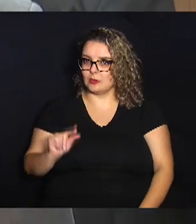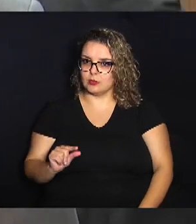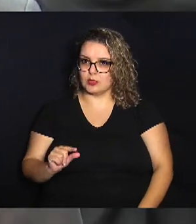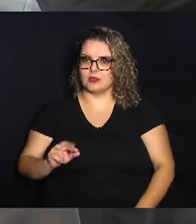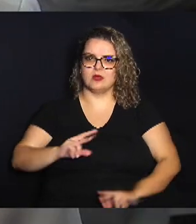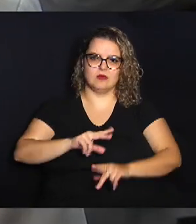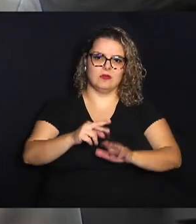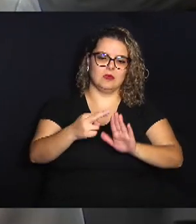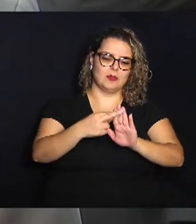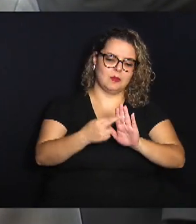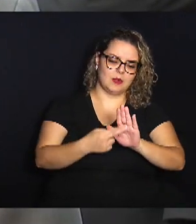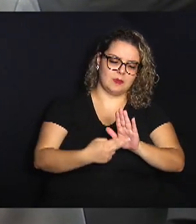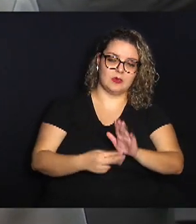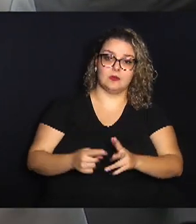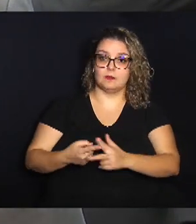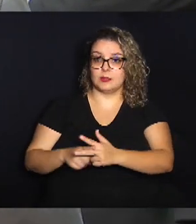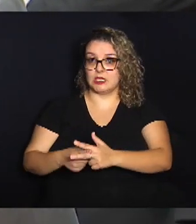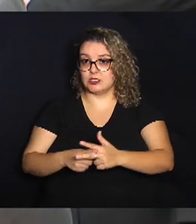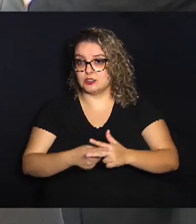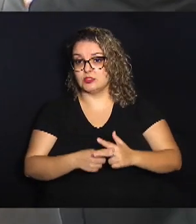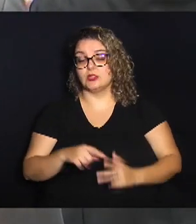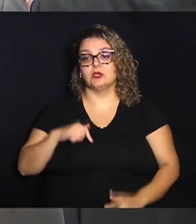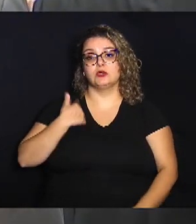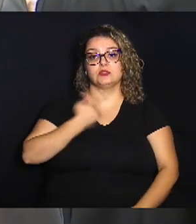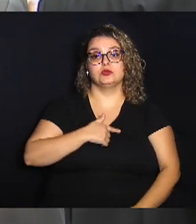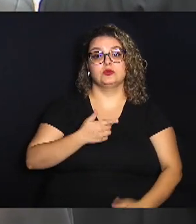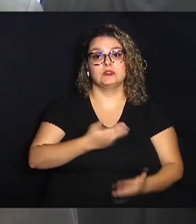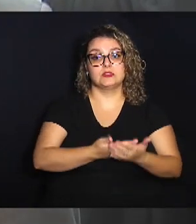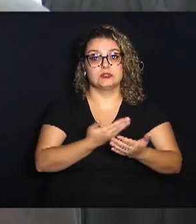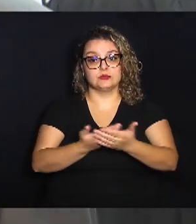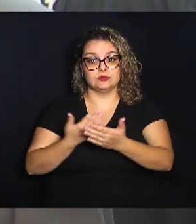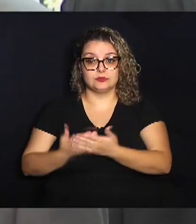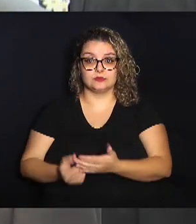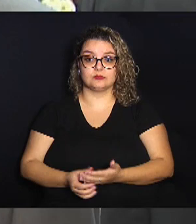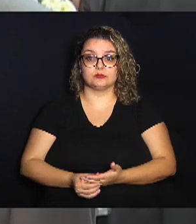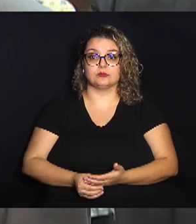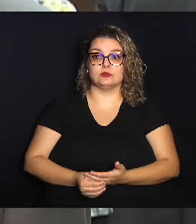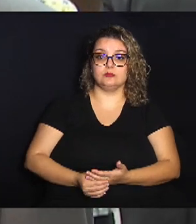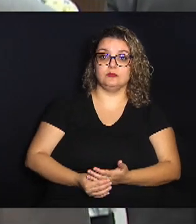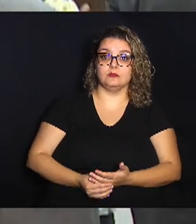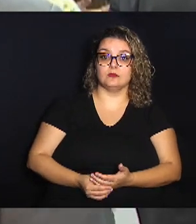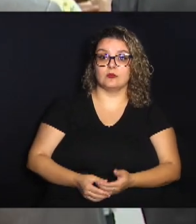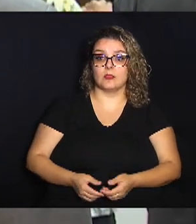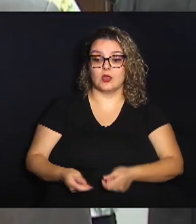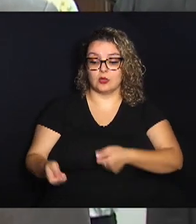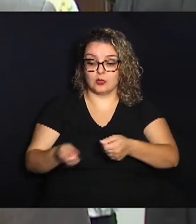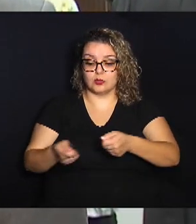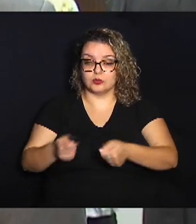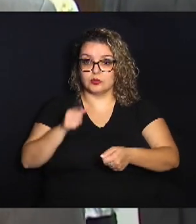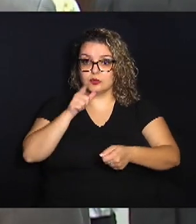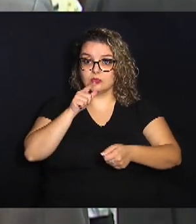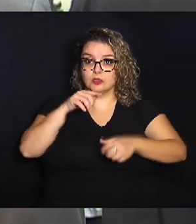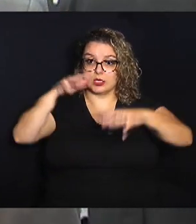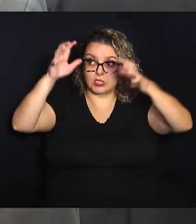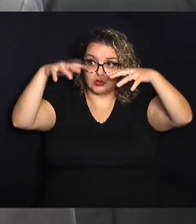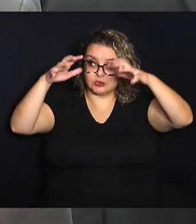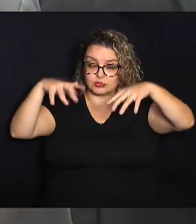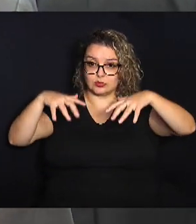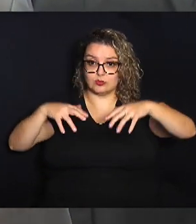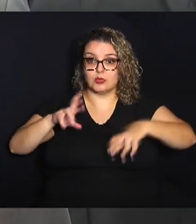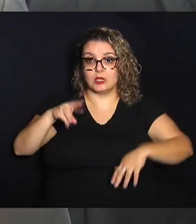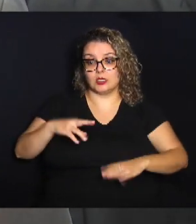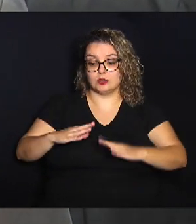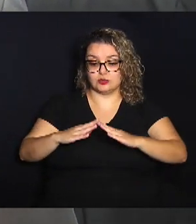regras para poder se fazer a reforma. Então nós estamos estudando para a gente conter águas de chuva por conta do telhado. E aí,